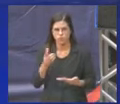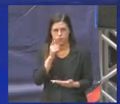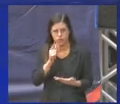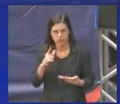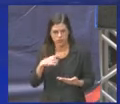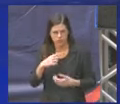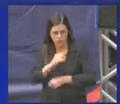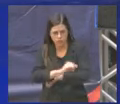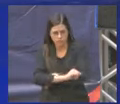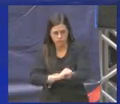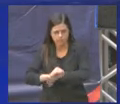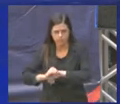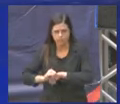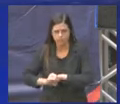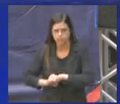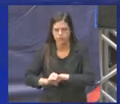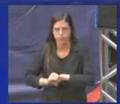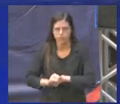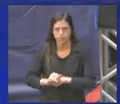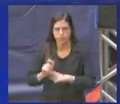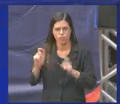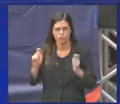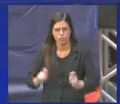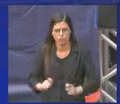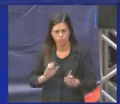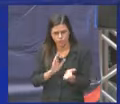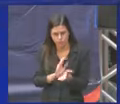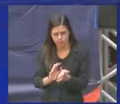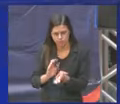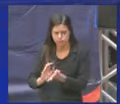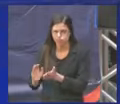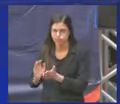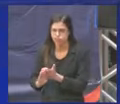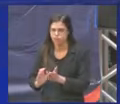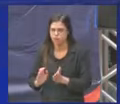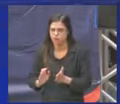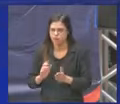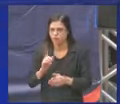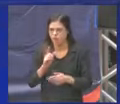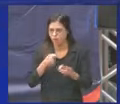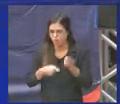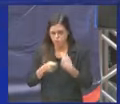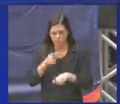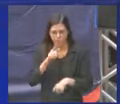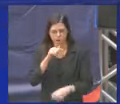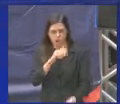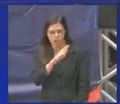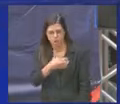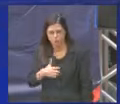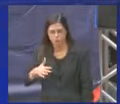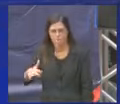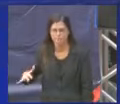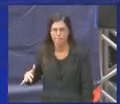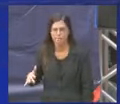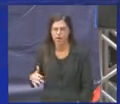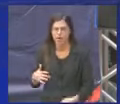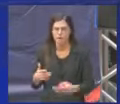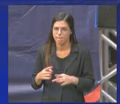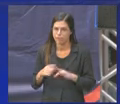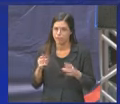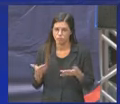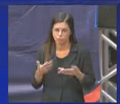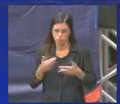infraestrutura que possa alcançar e fomentar grandes assuntos, economia do mar, recursos hídricos, mas hoje a reciclagem é um ponto